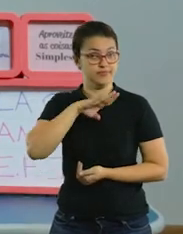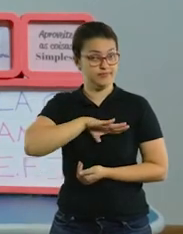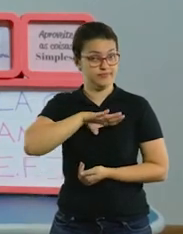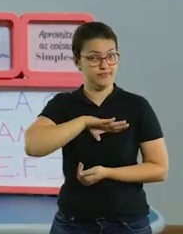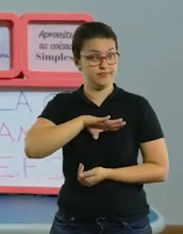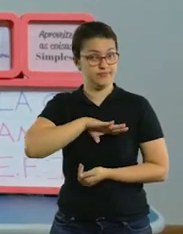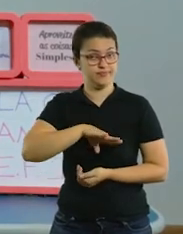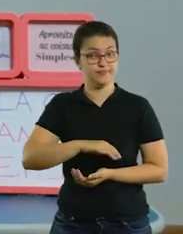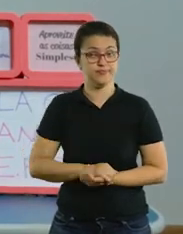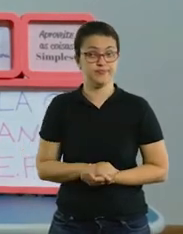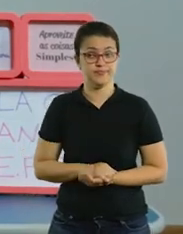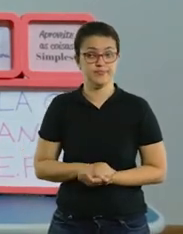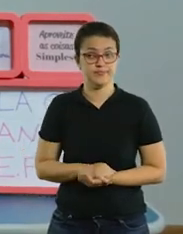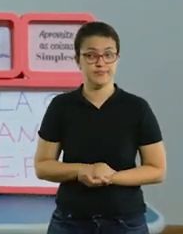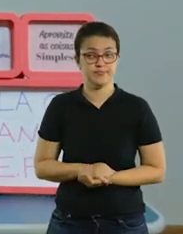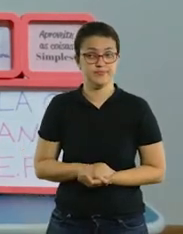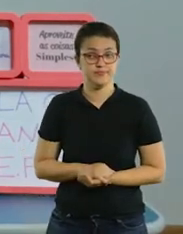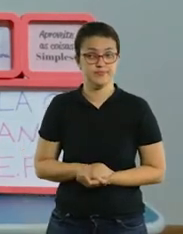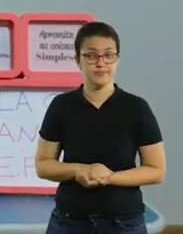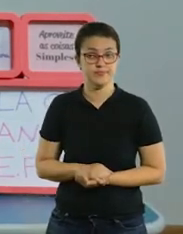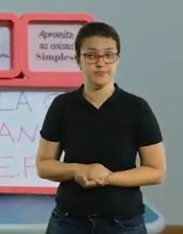Em língua portuguesa,